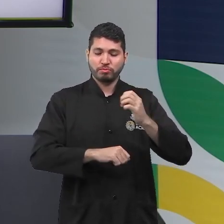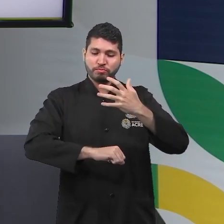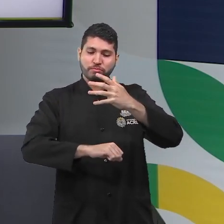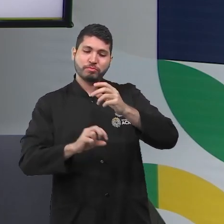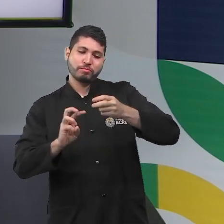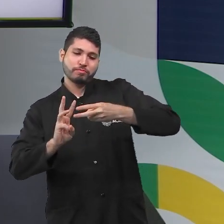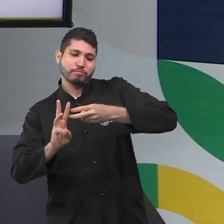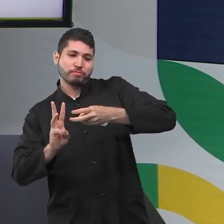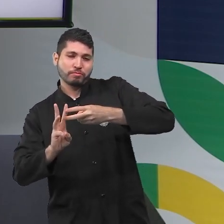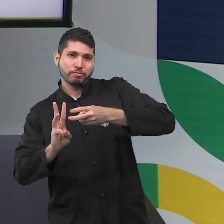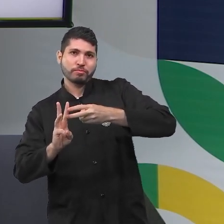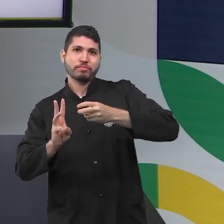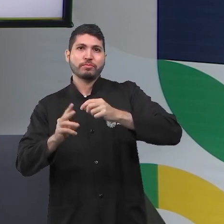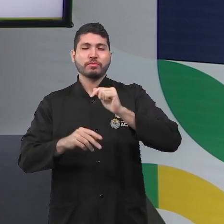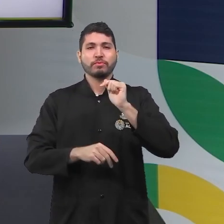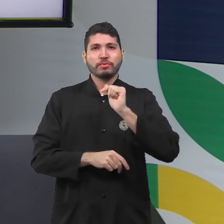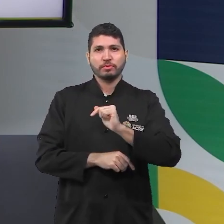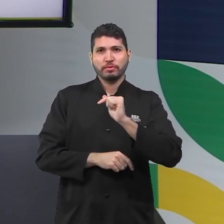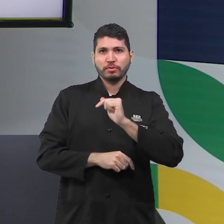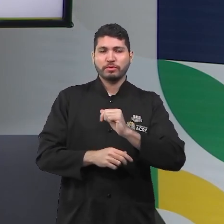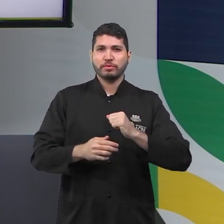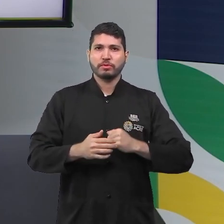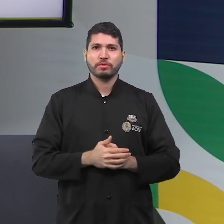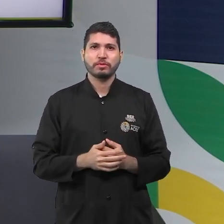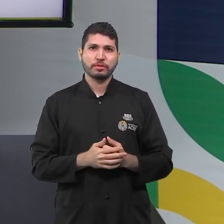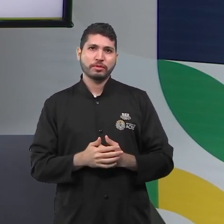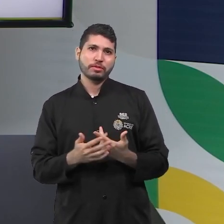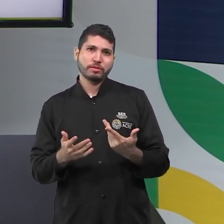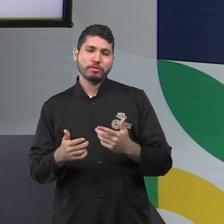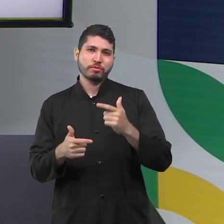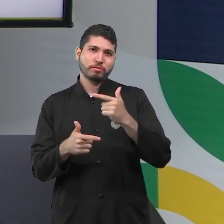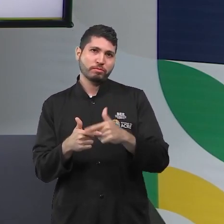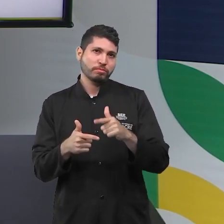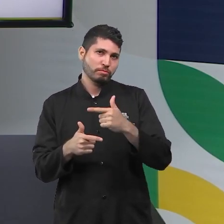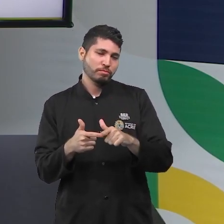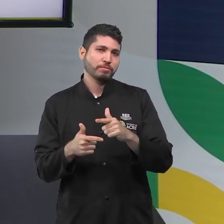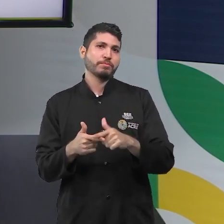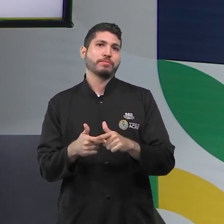ser os grandes problemas do colonizador.